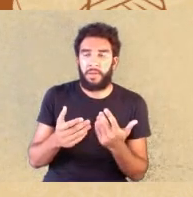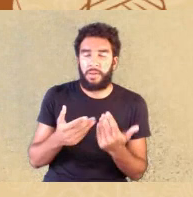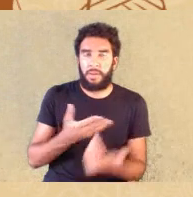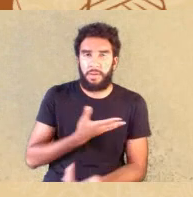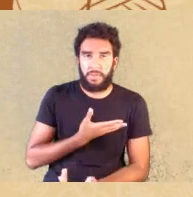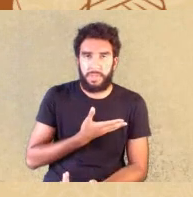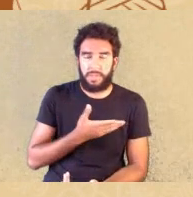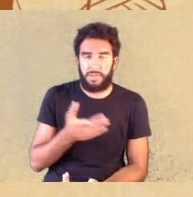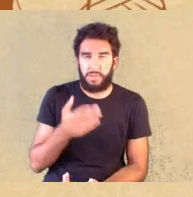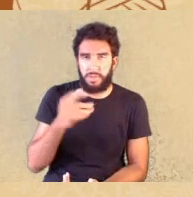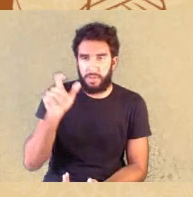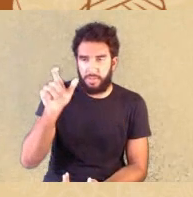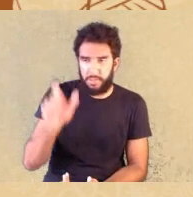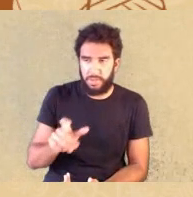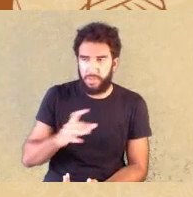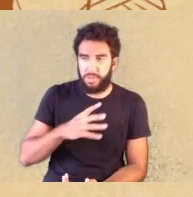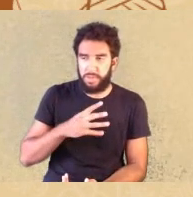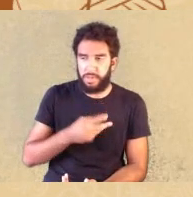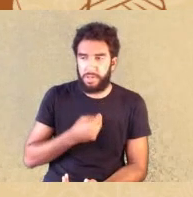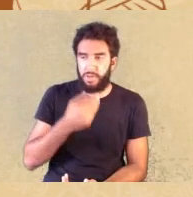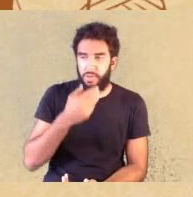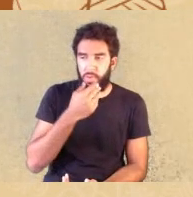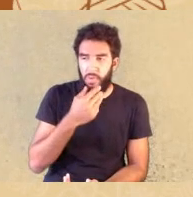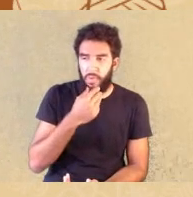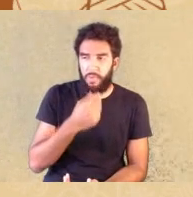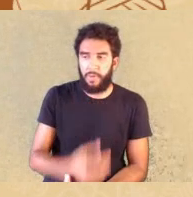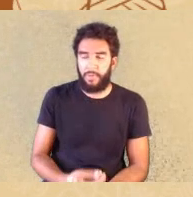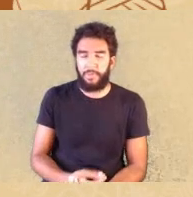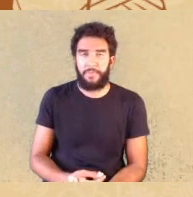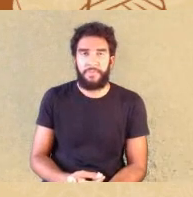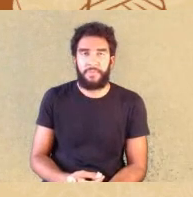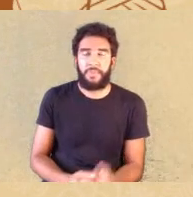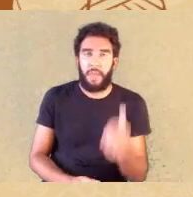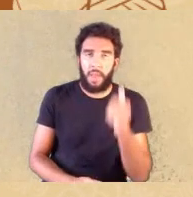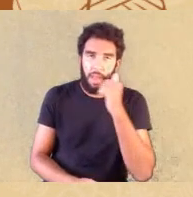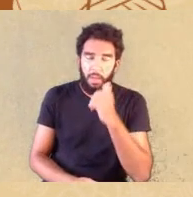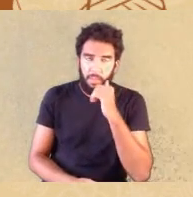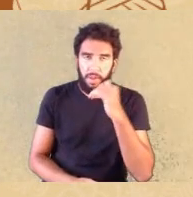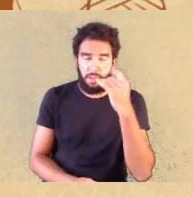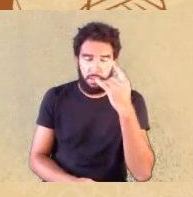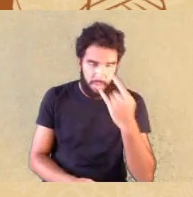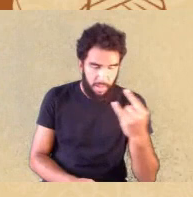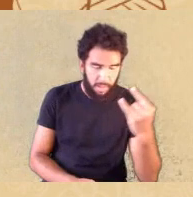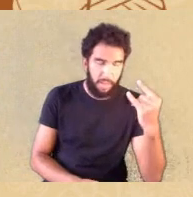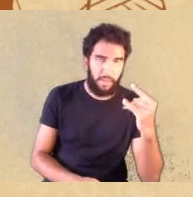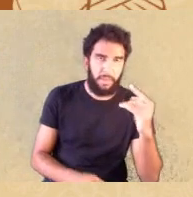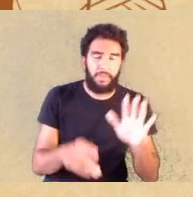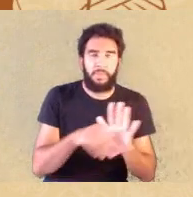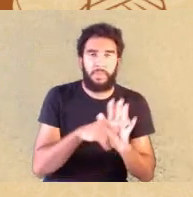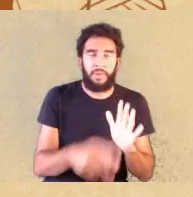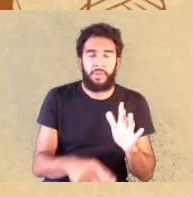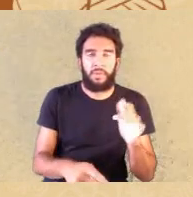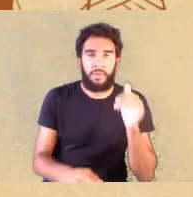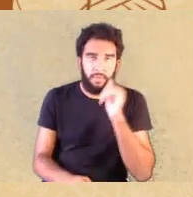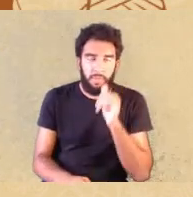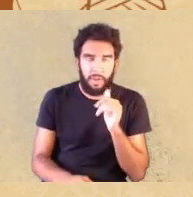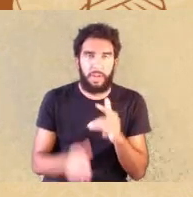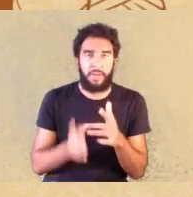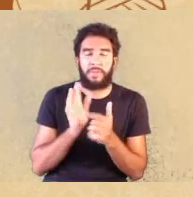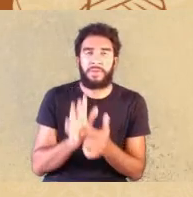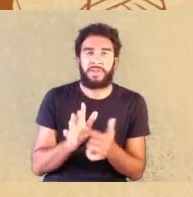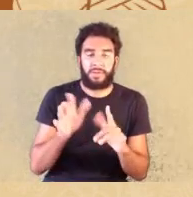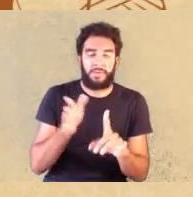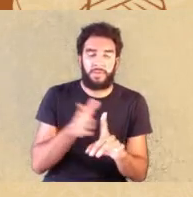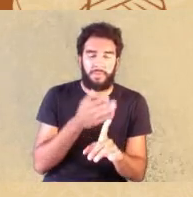Vamos. As mulheres atraídas por mulheres relataram discriminação familiar, bullying, violência de gênero. Homens atraídos